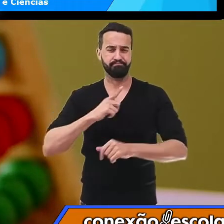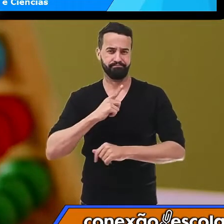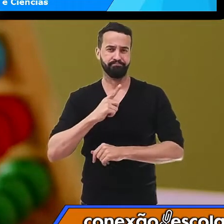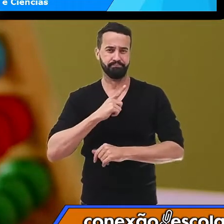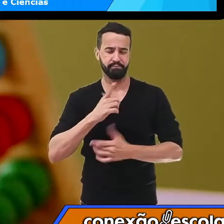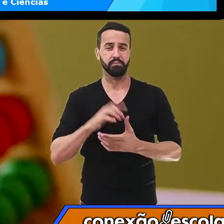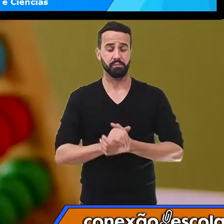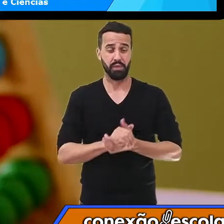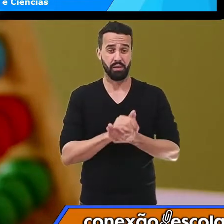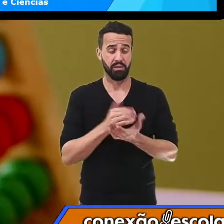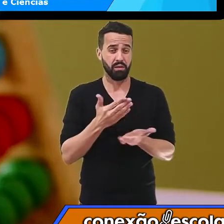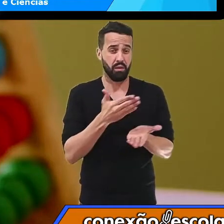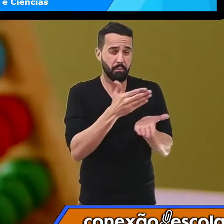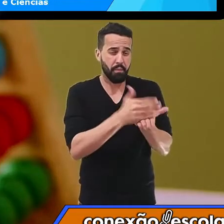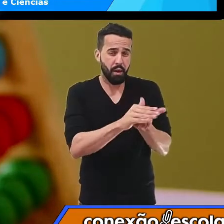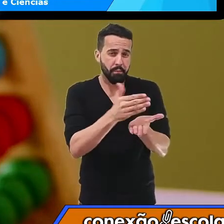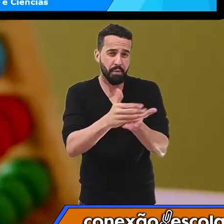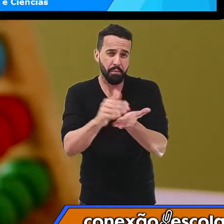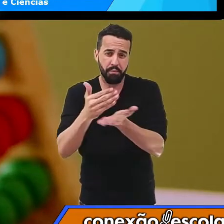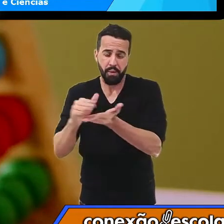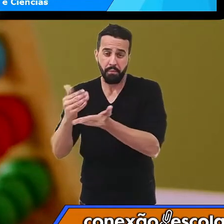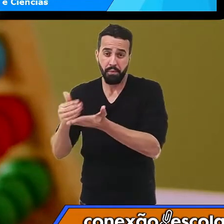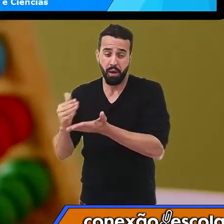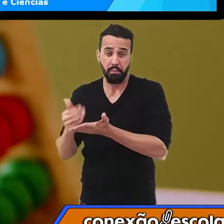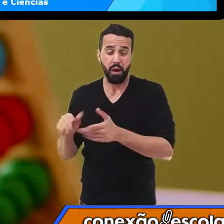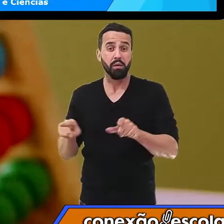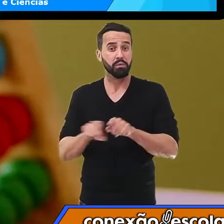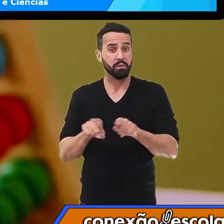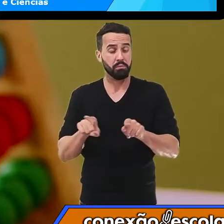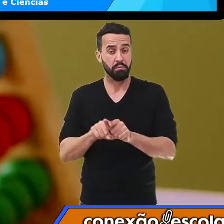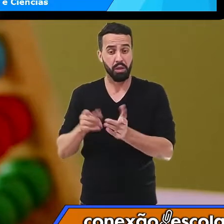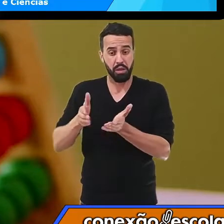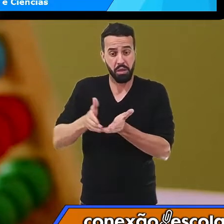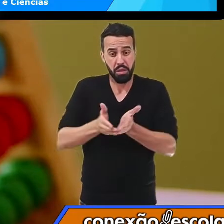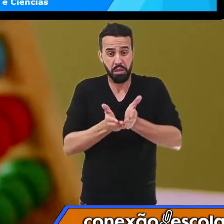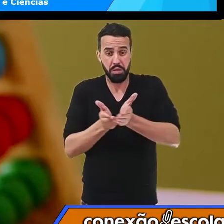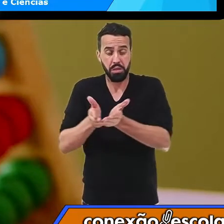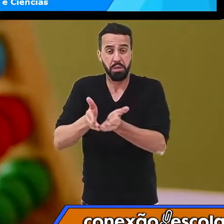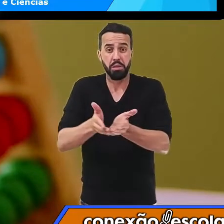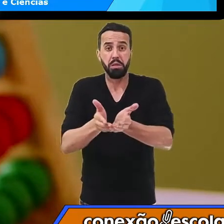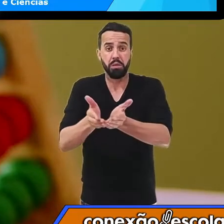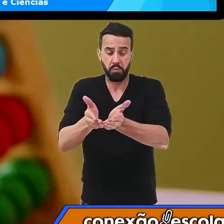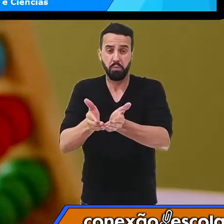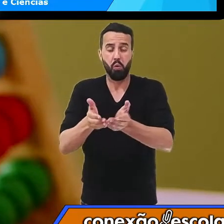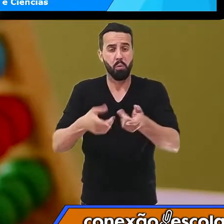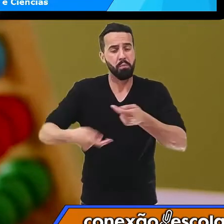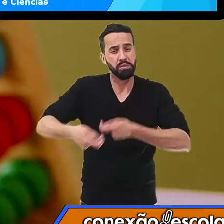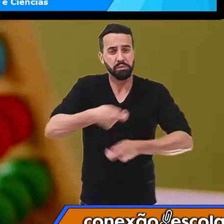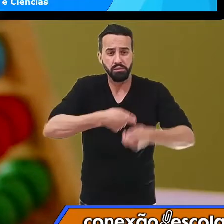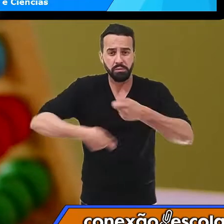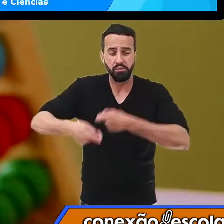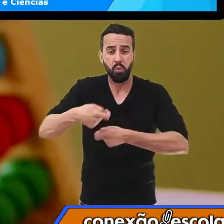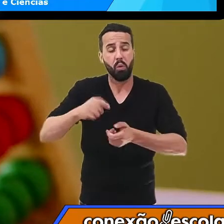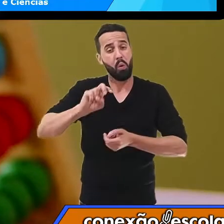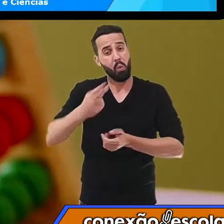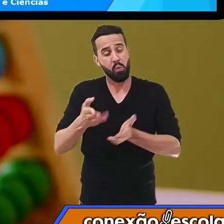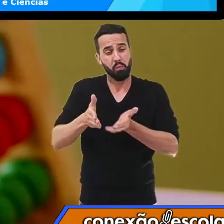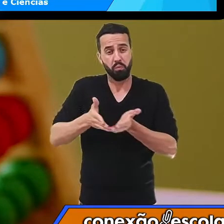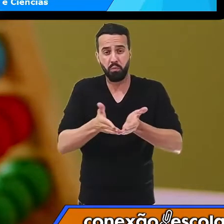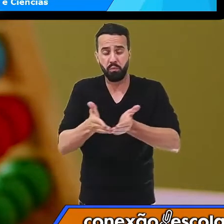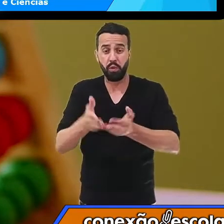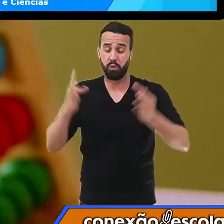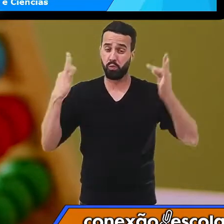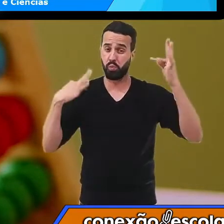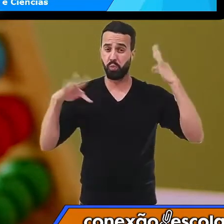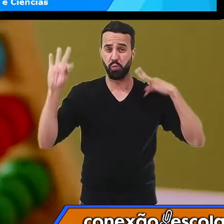Descarte de resíduos pela navegação comercial e turística também são responsáveis, e a